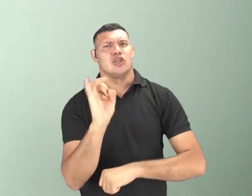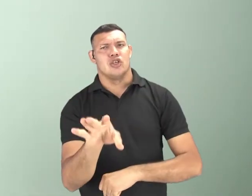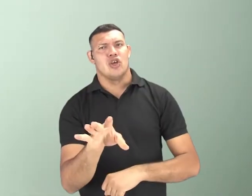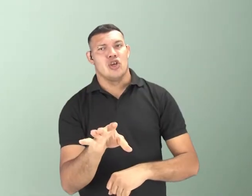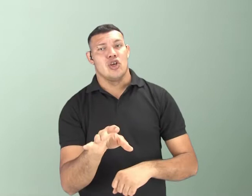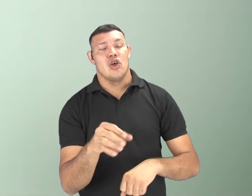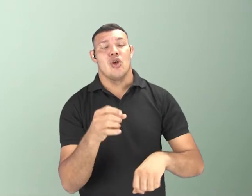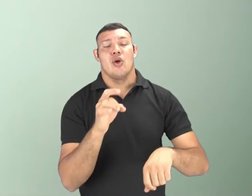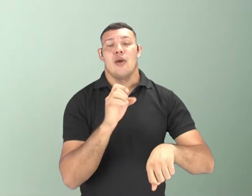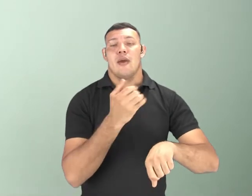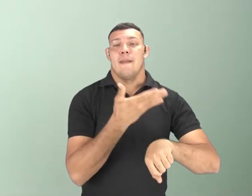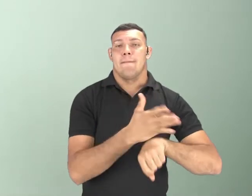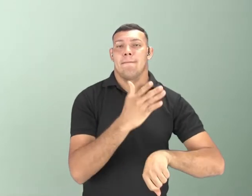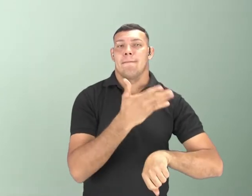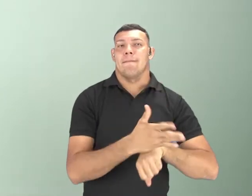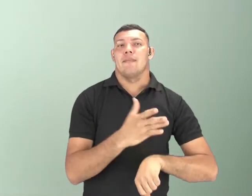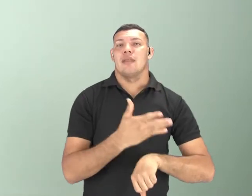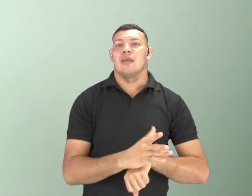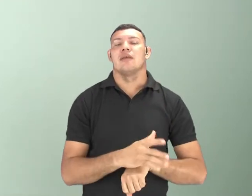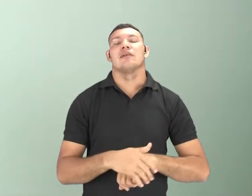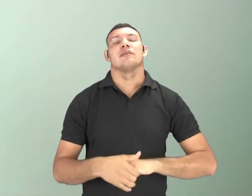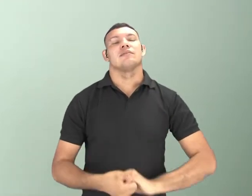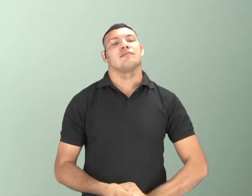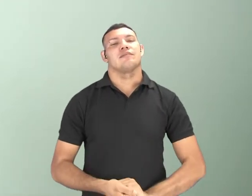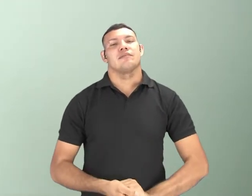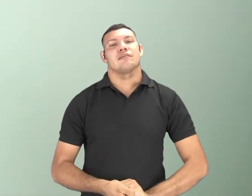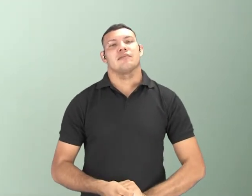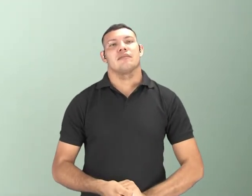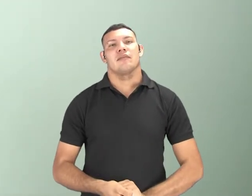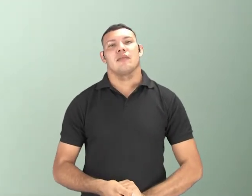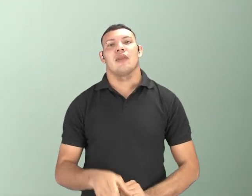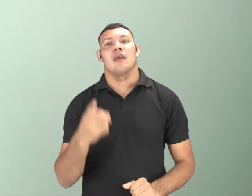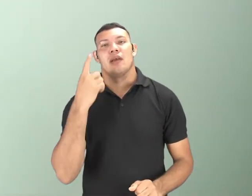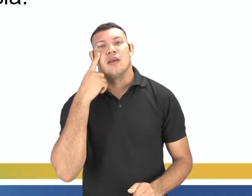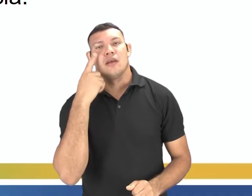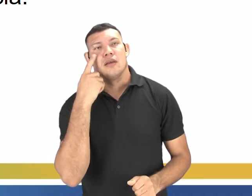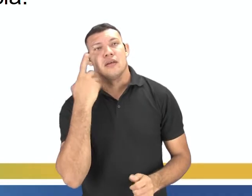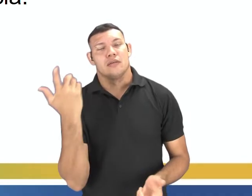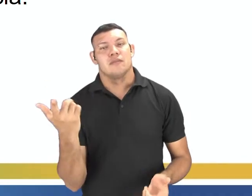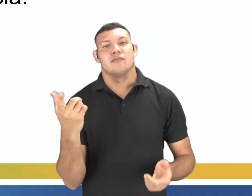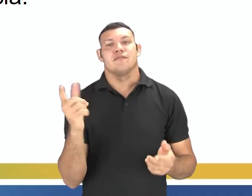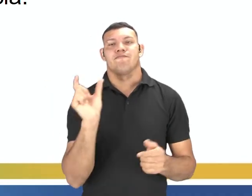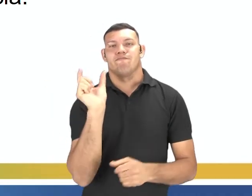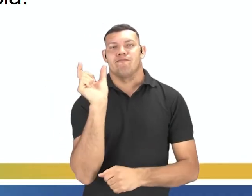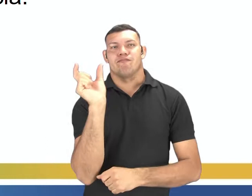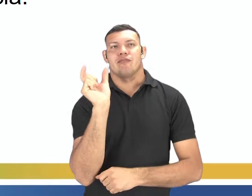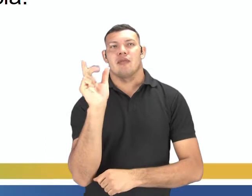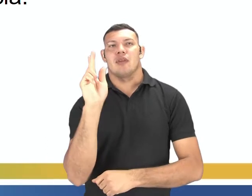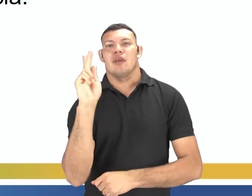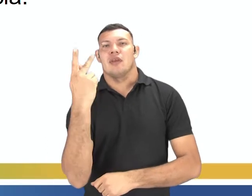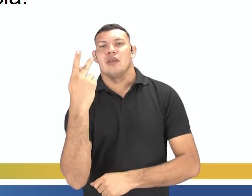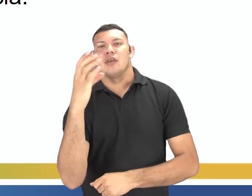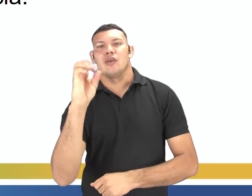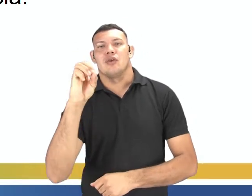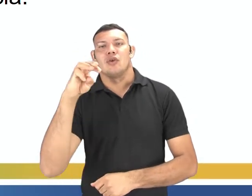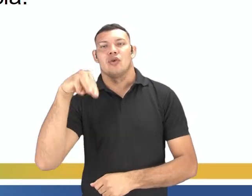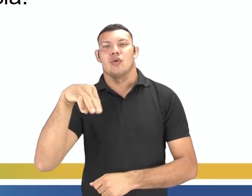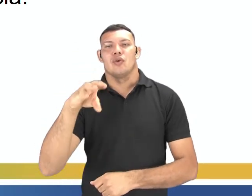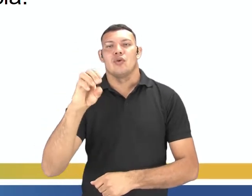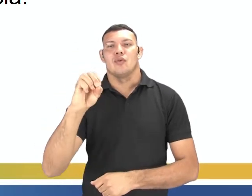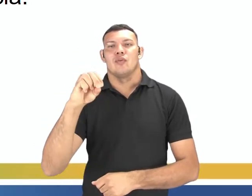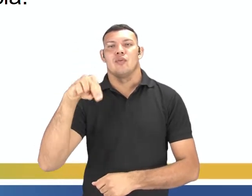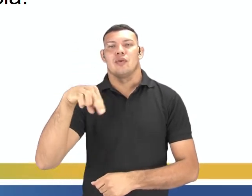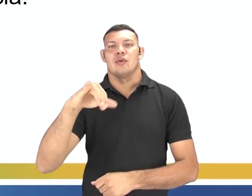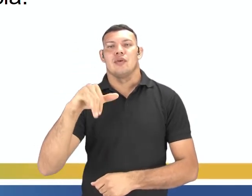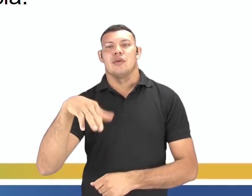Então, vamos continuar vendo aqui os nossos homônimos. Ali nós vimos